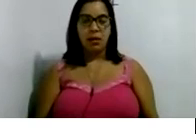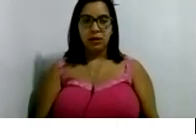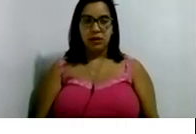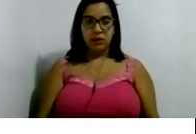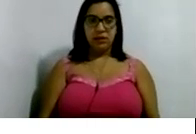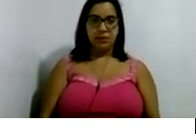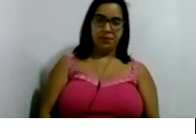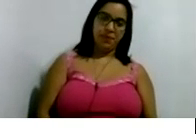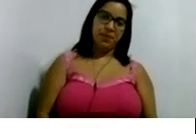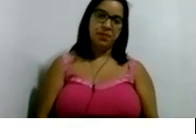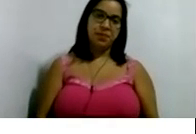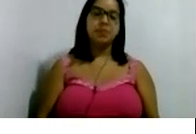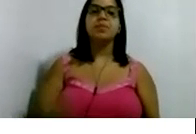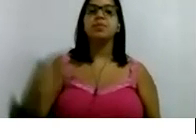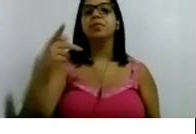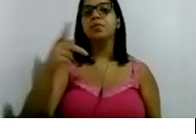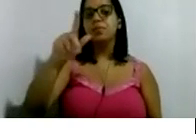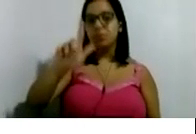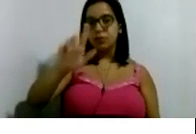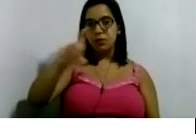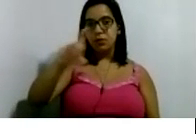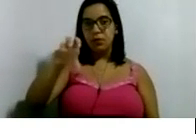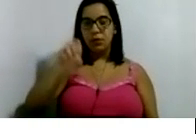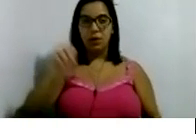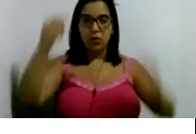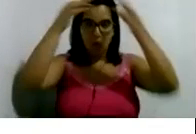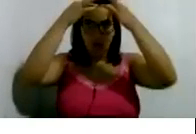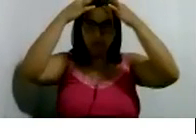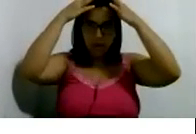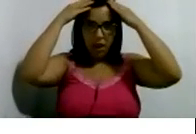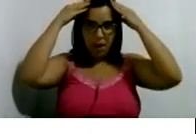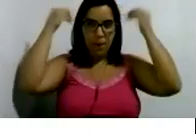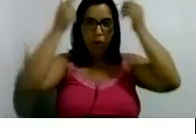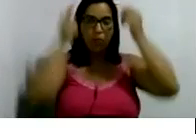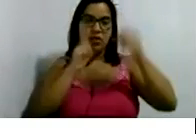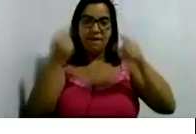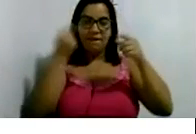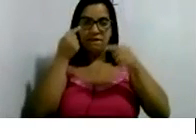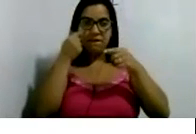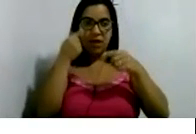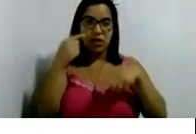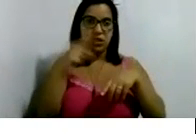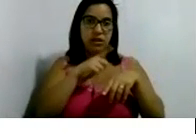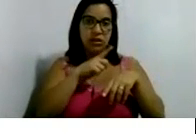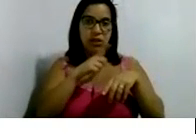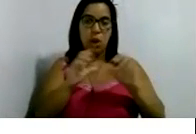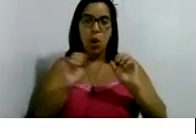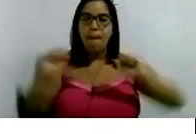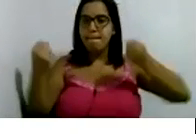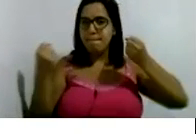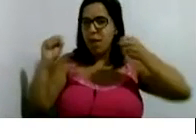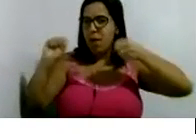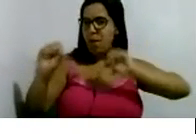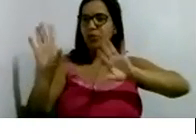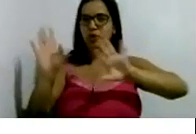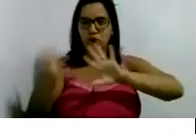O plexo vascular do couro cabeludo aparece. A gente já tem movimento coordenado dos